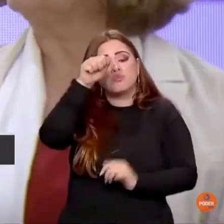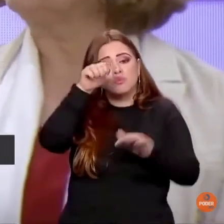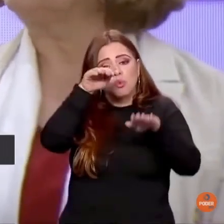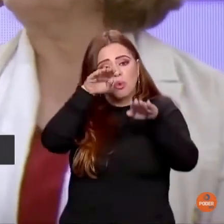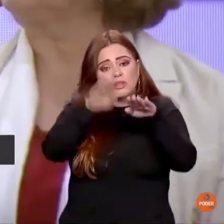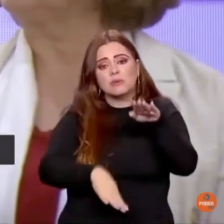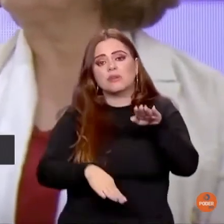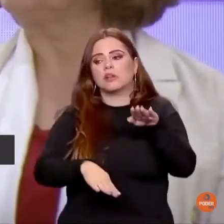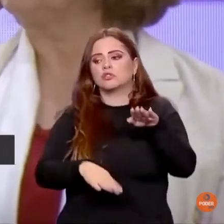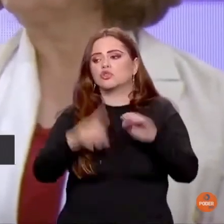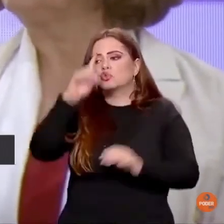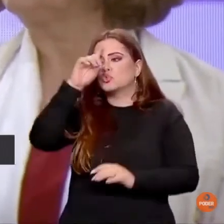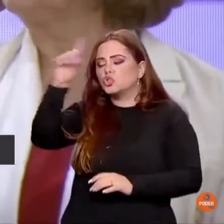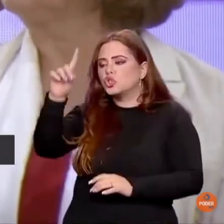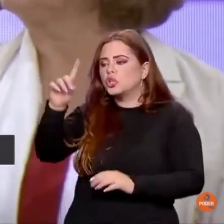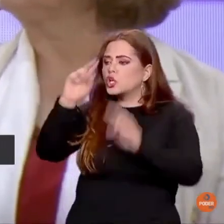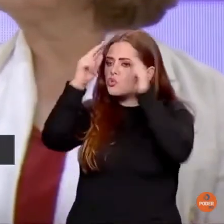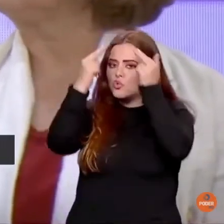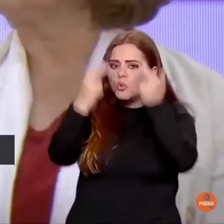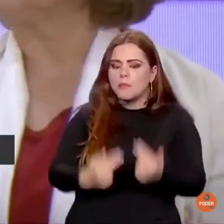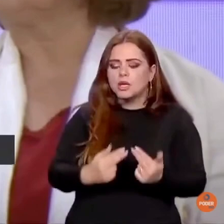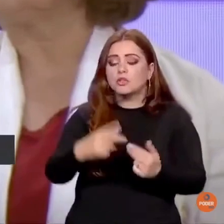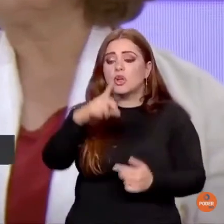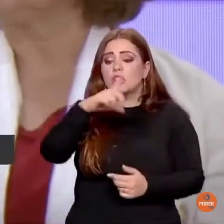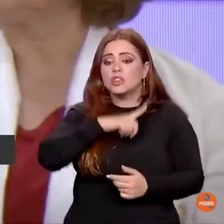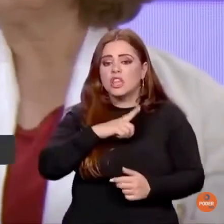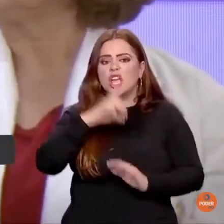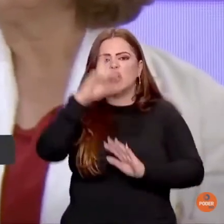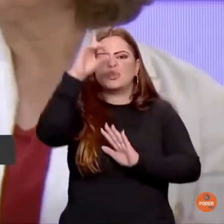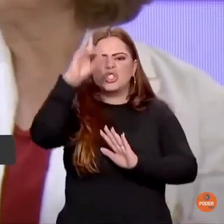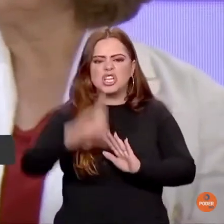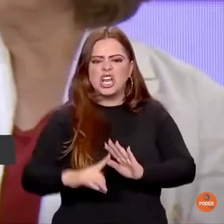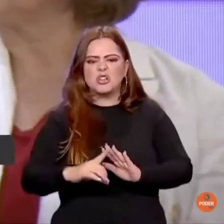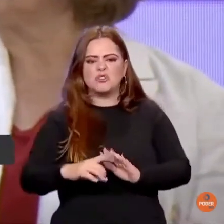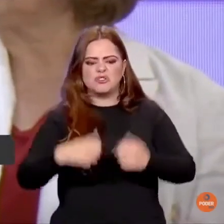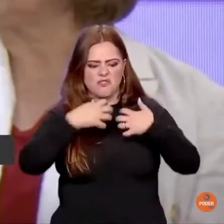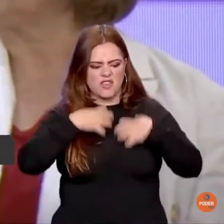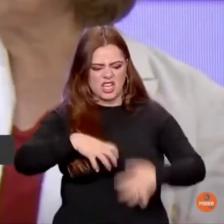que o ser humano adquirir o direito de se indignar.